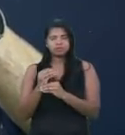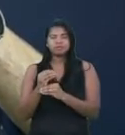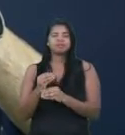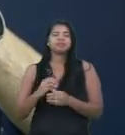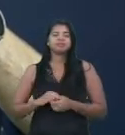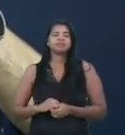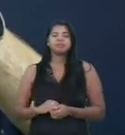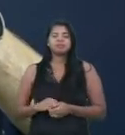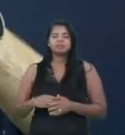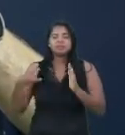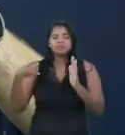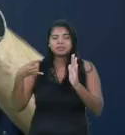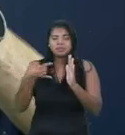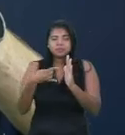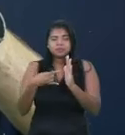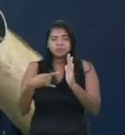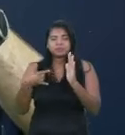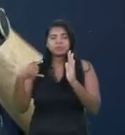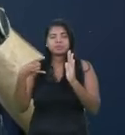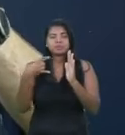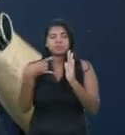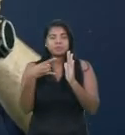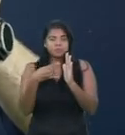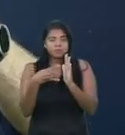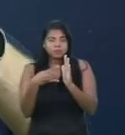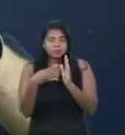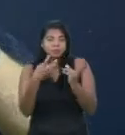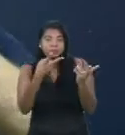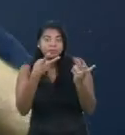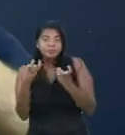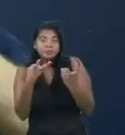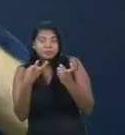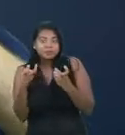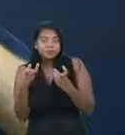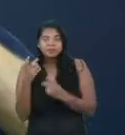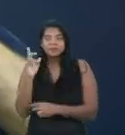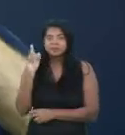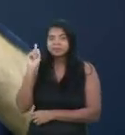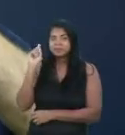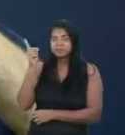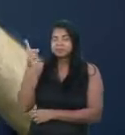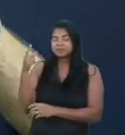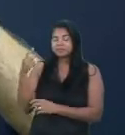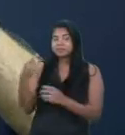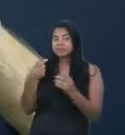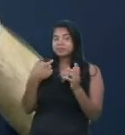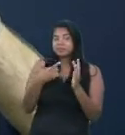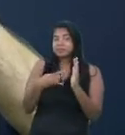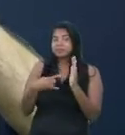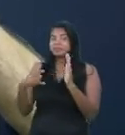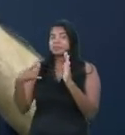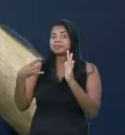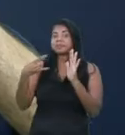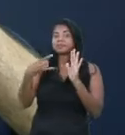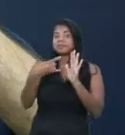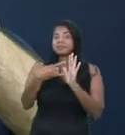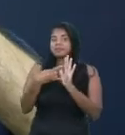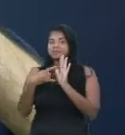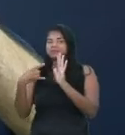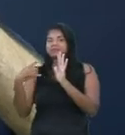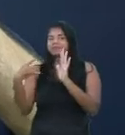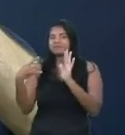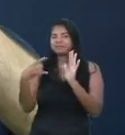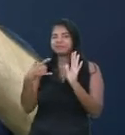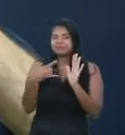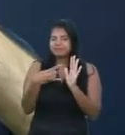um ímãzinho dele. Notem que existe uma atração, olha a mágica acontecendo aqui, Veja